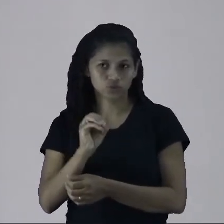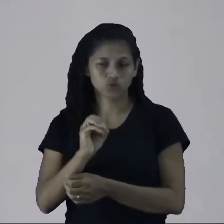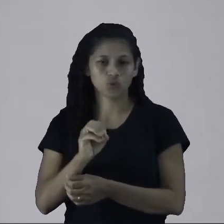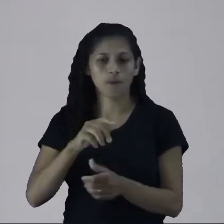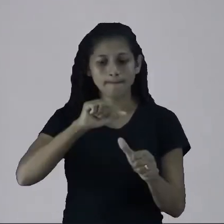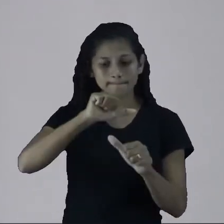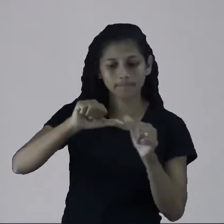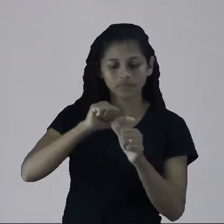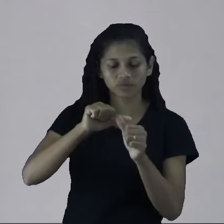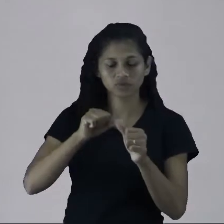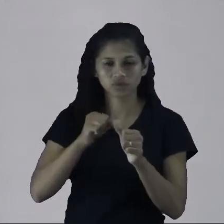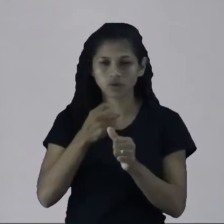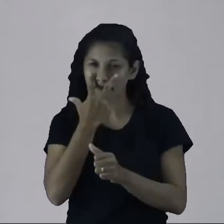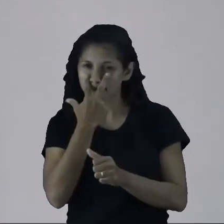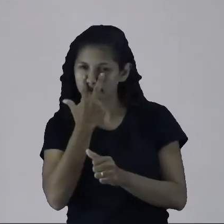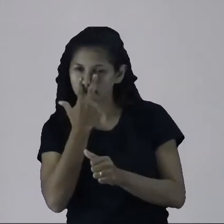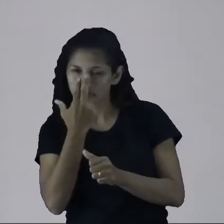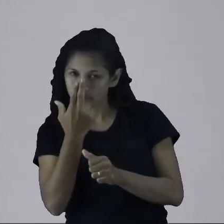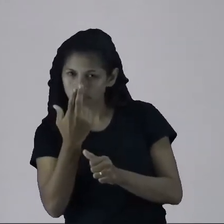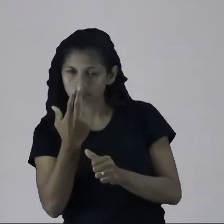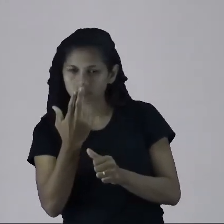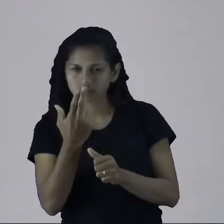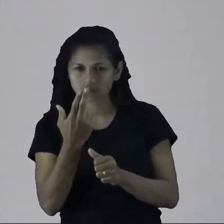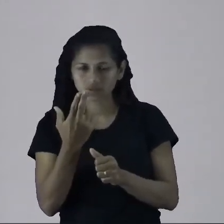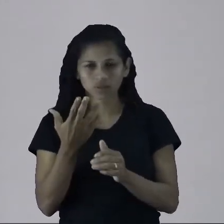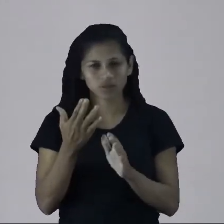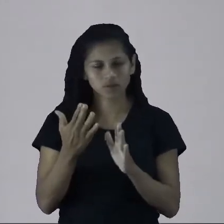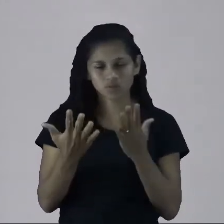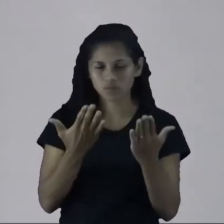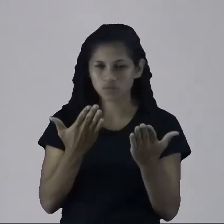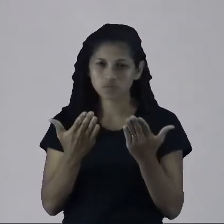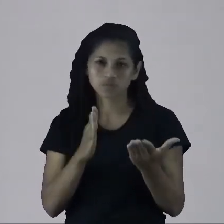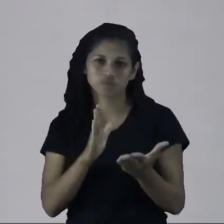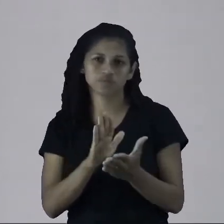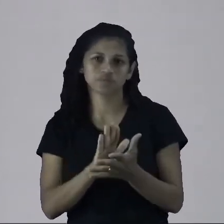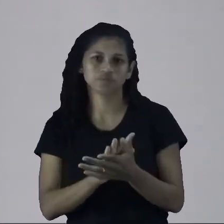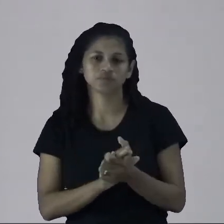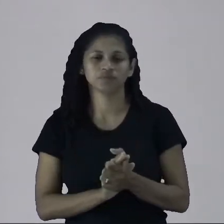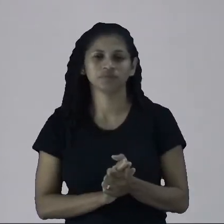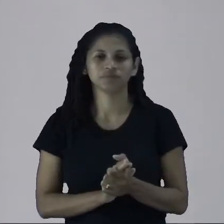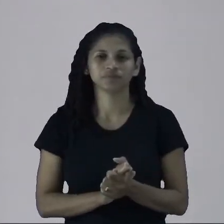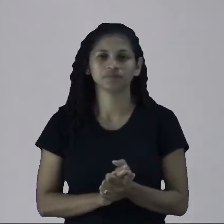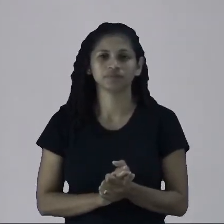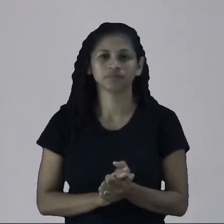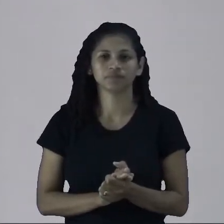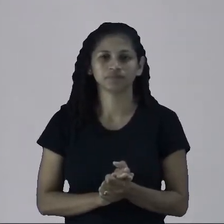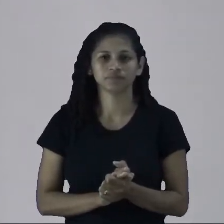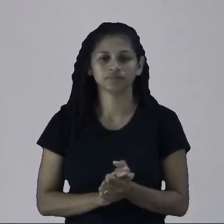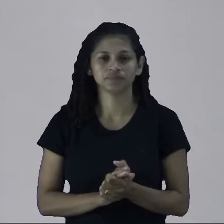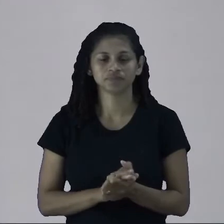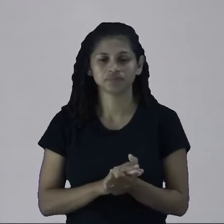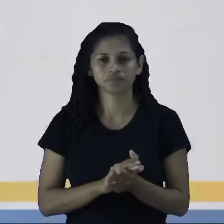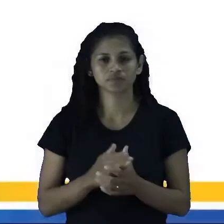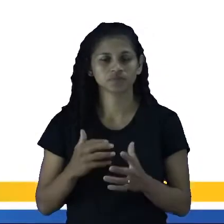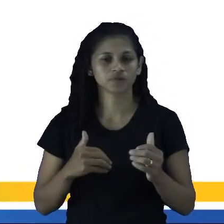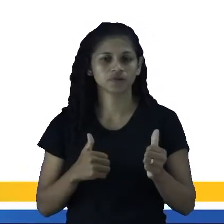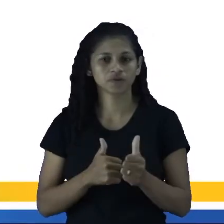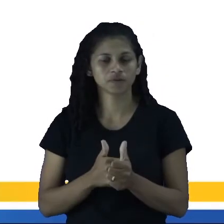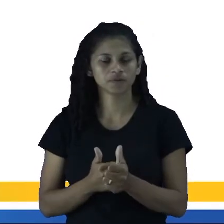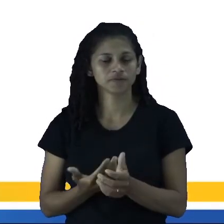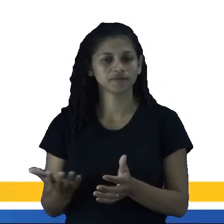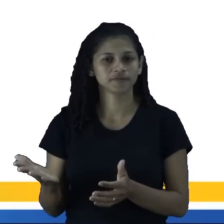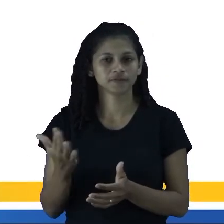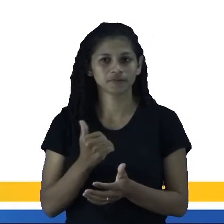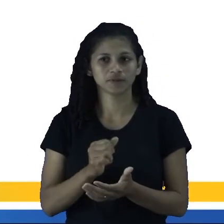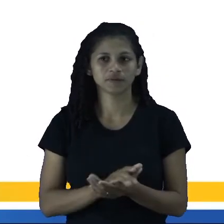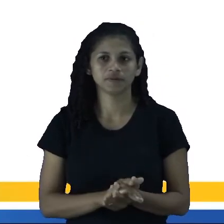um do outro é a ordem dos elementos, se importa ou não importa, que é o que a gente vai mostrar agora. Acompanhe, então, para que você